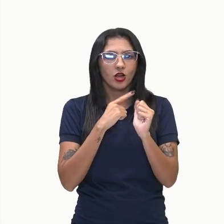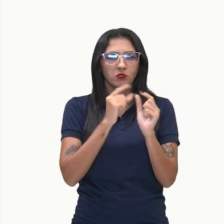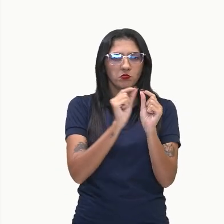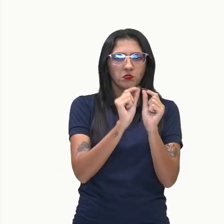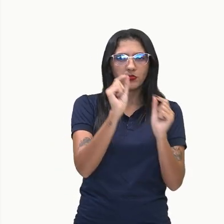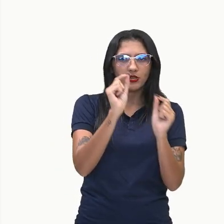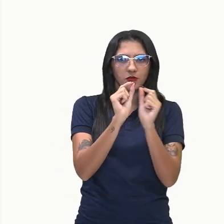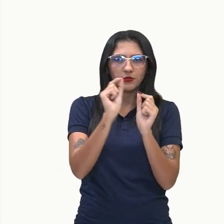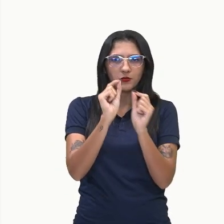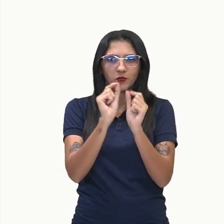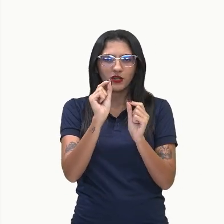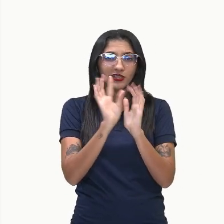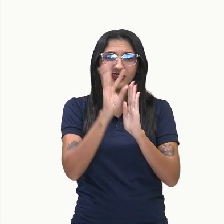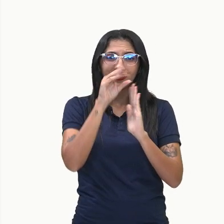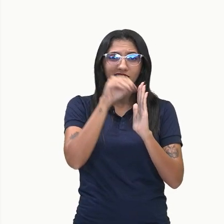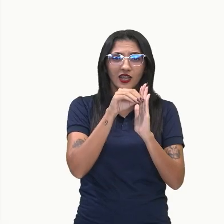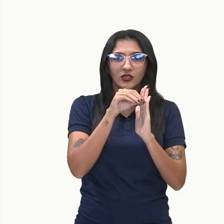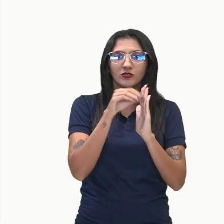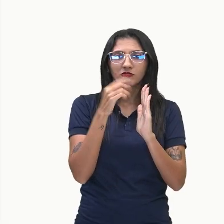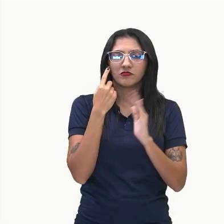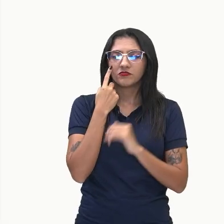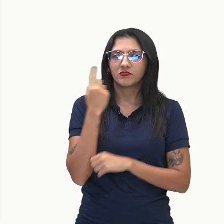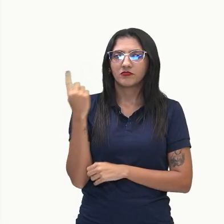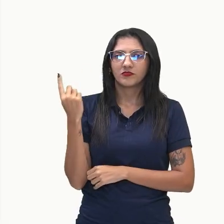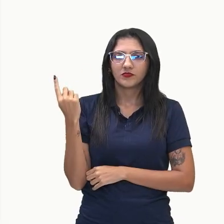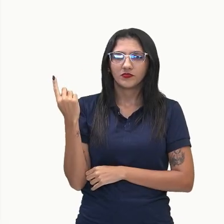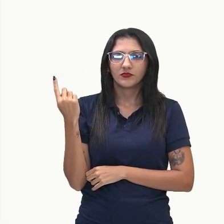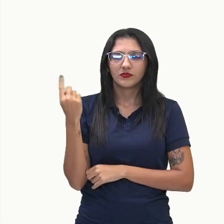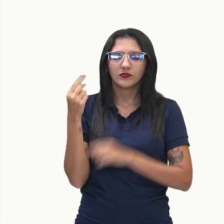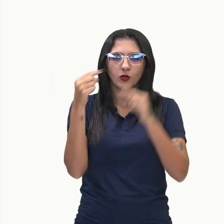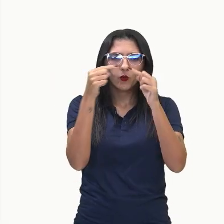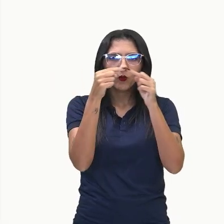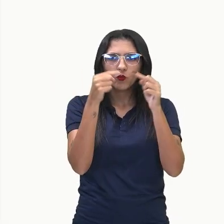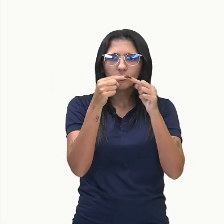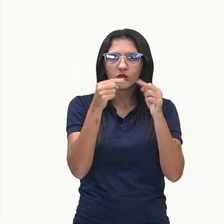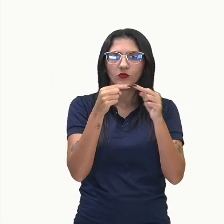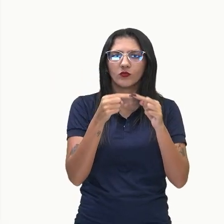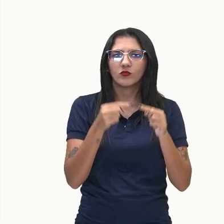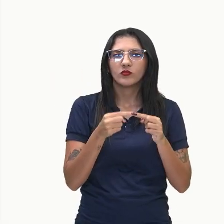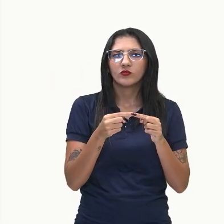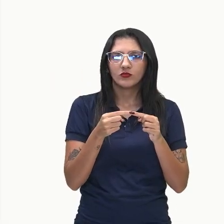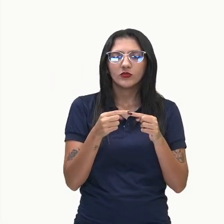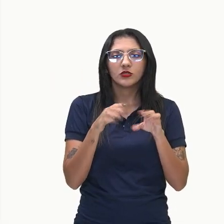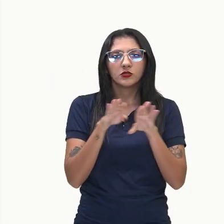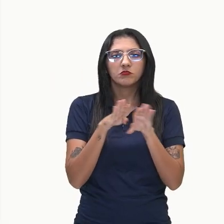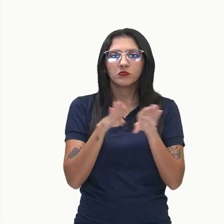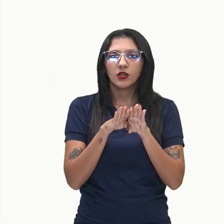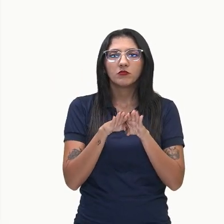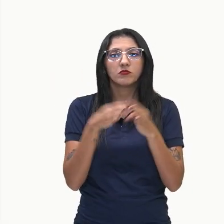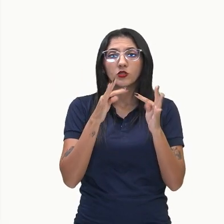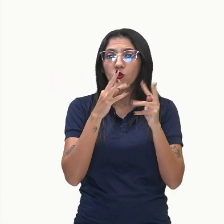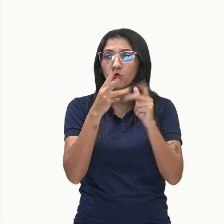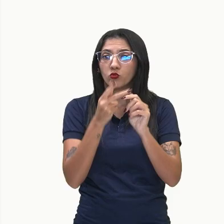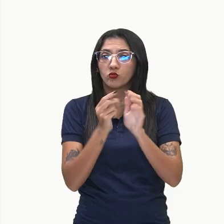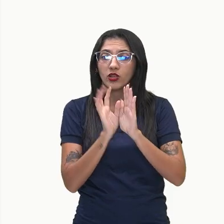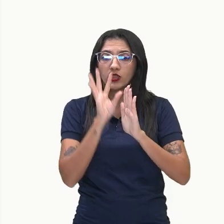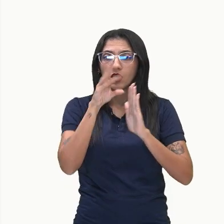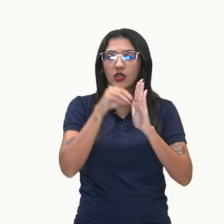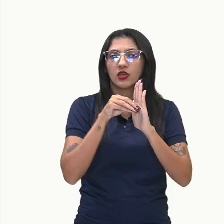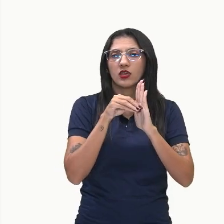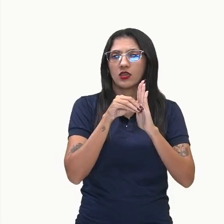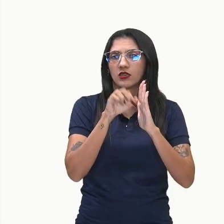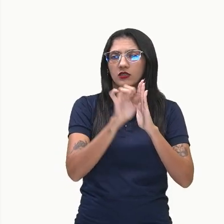totalmente dentro dos lados. Ó. Posso pegar um ponto aqui e um aqui. Ó. A reta, toda e qualquer reta que eu